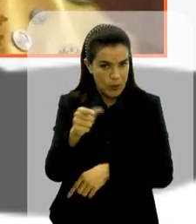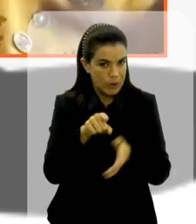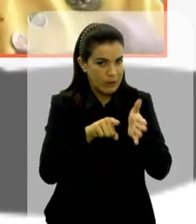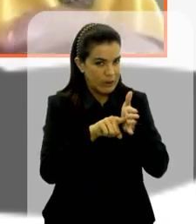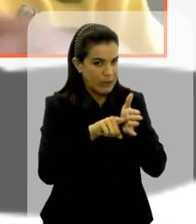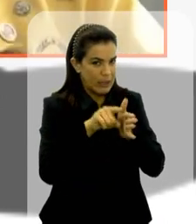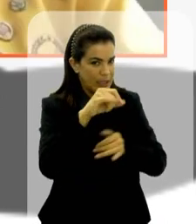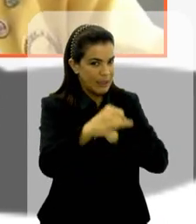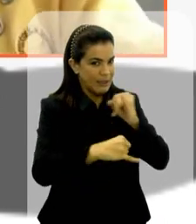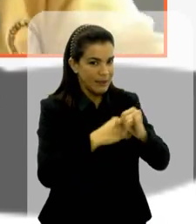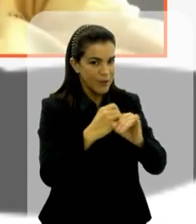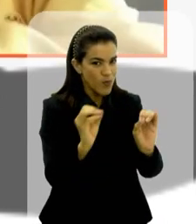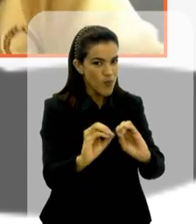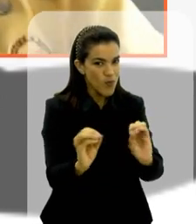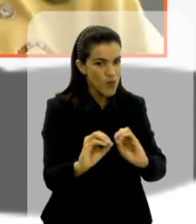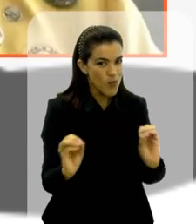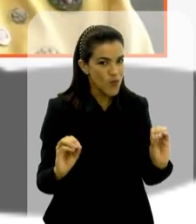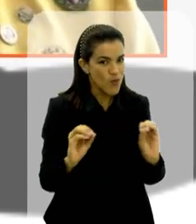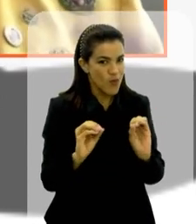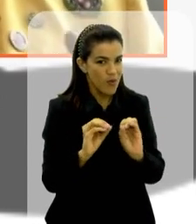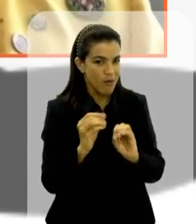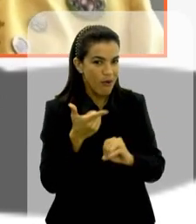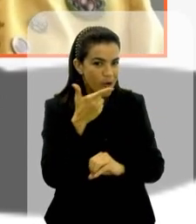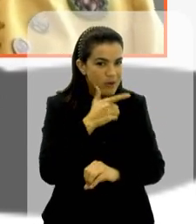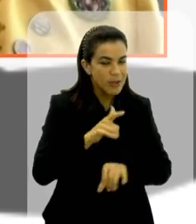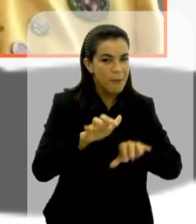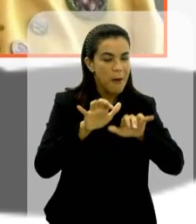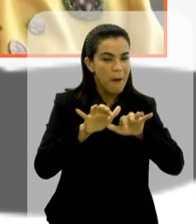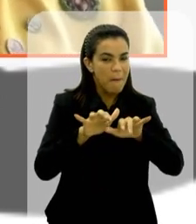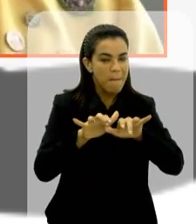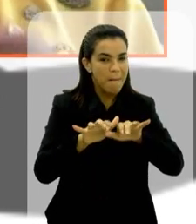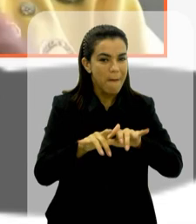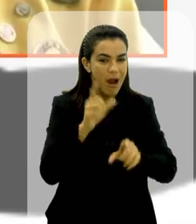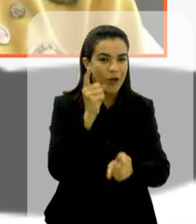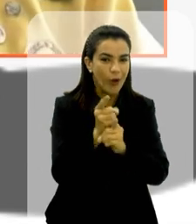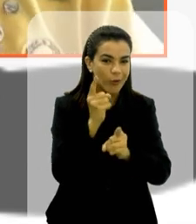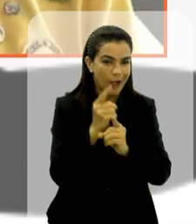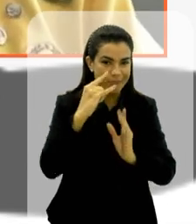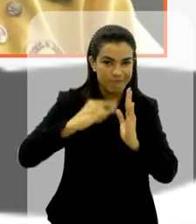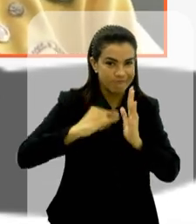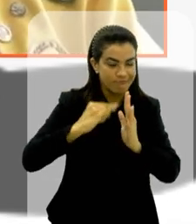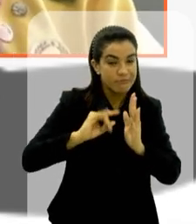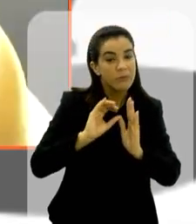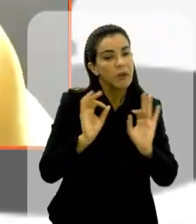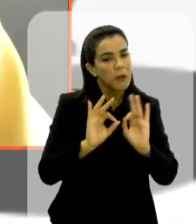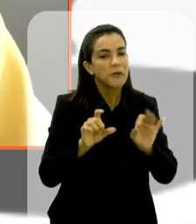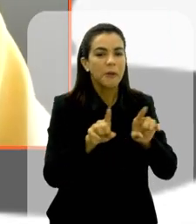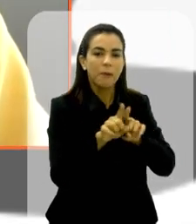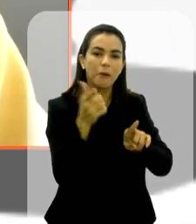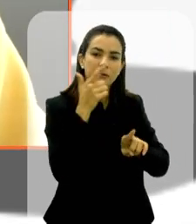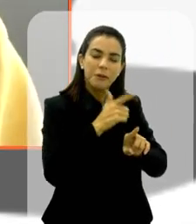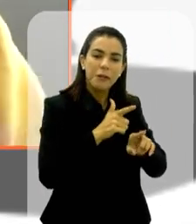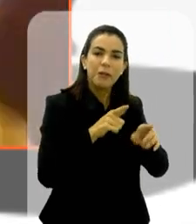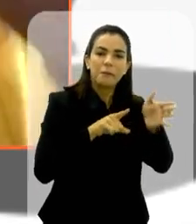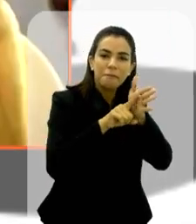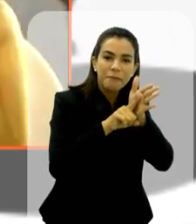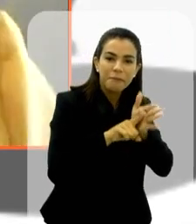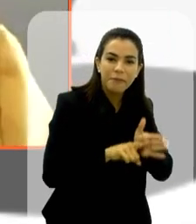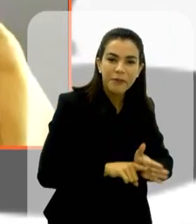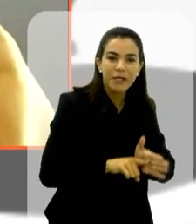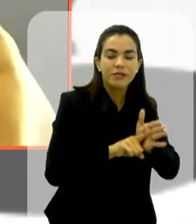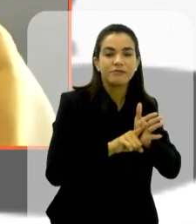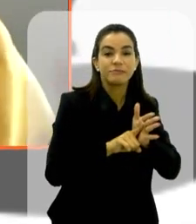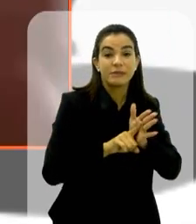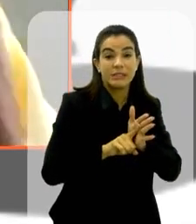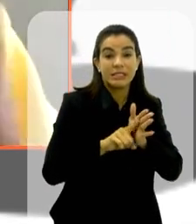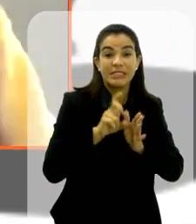não tinha internet para a gente ir daqui acessar a documentação nem nada. Fui lá, pesquisei também os documentos. Depois de